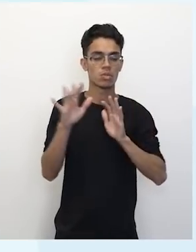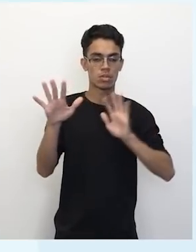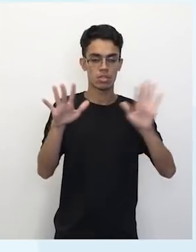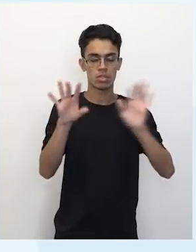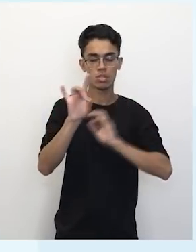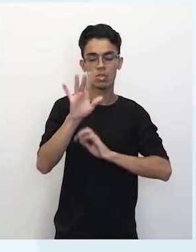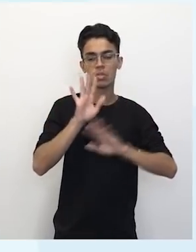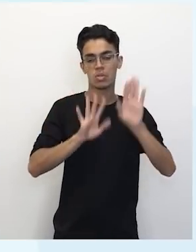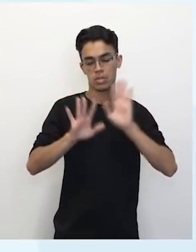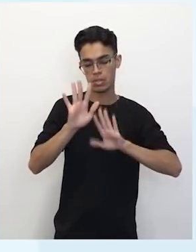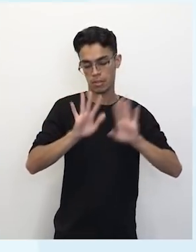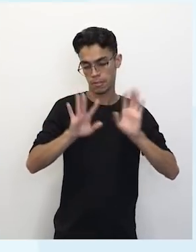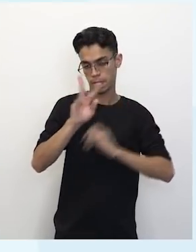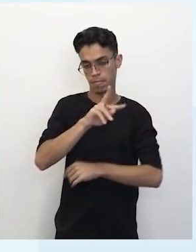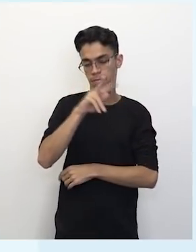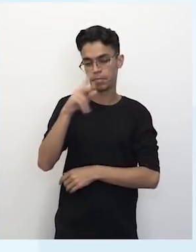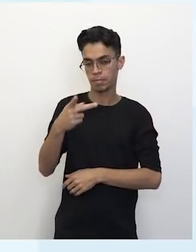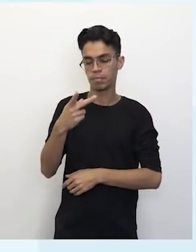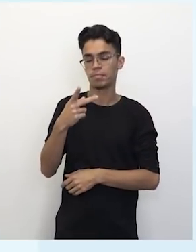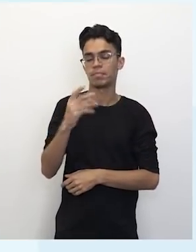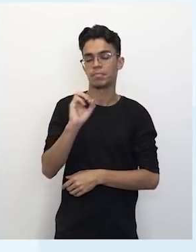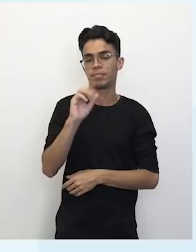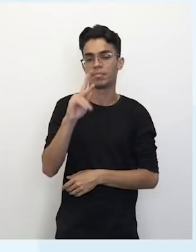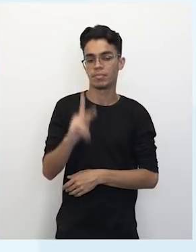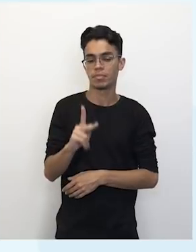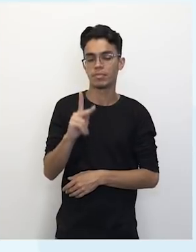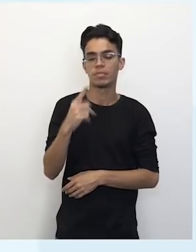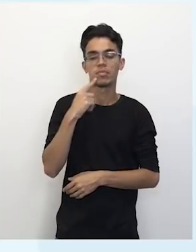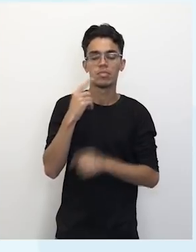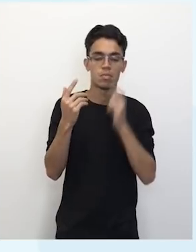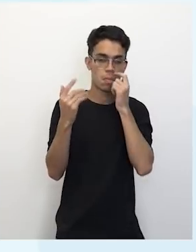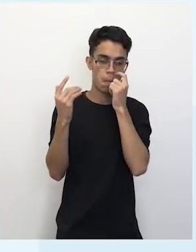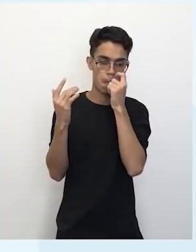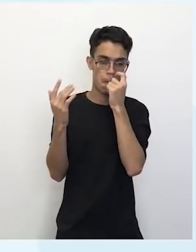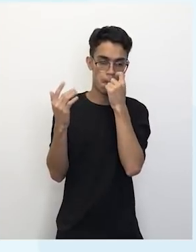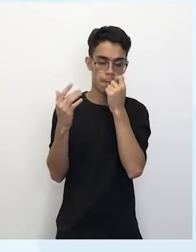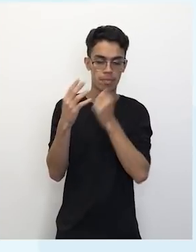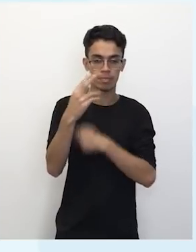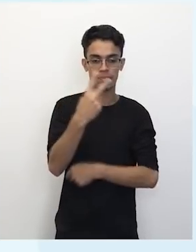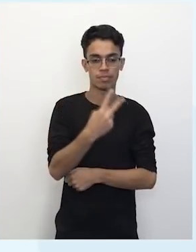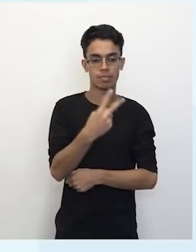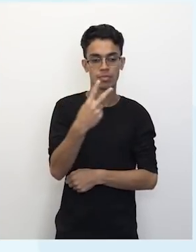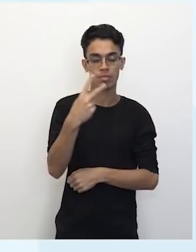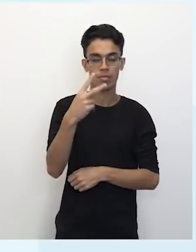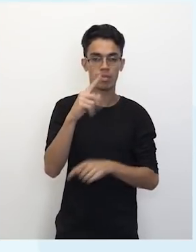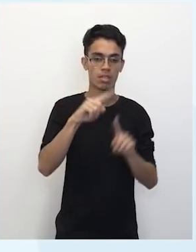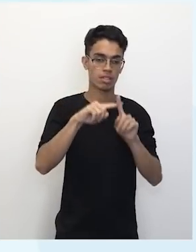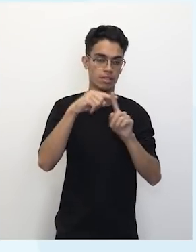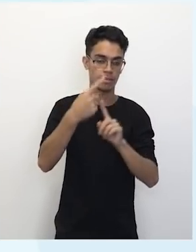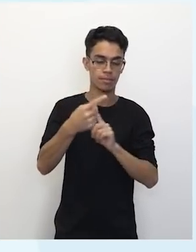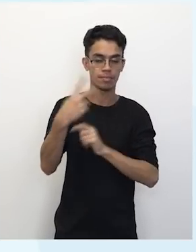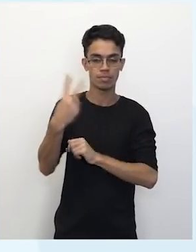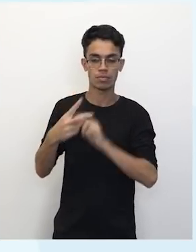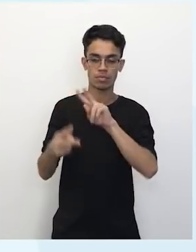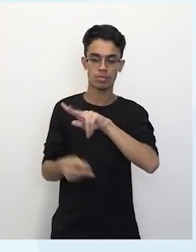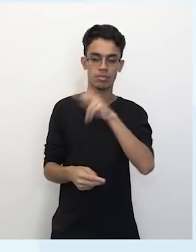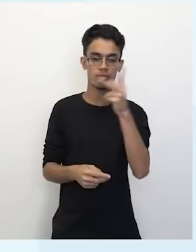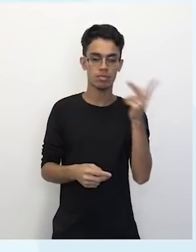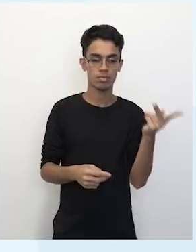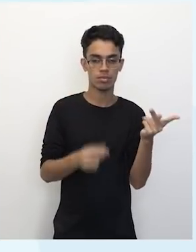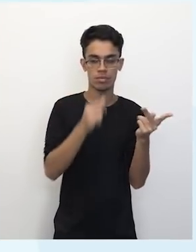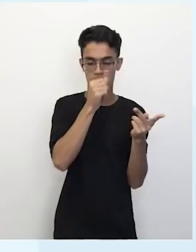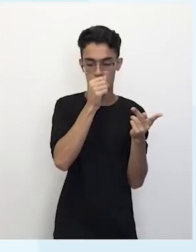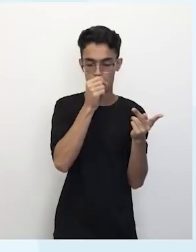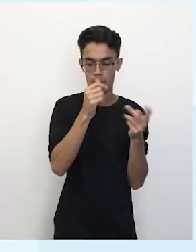tomar cuidado em trocar aí a operação, tá bom? Então, ficou assim, ó. Vem o mais 2 para cá e... Deixa